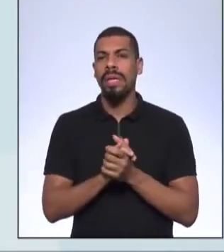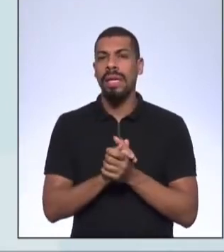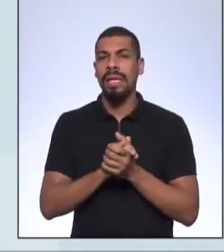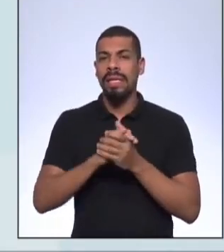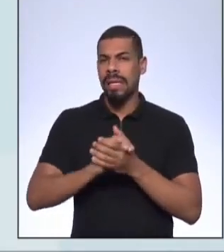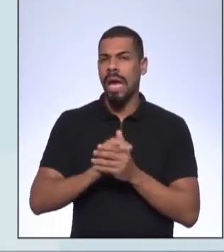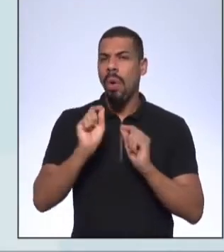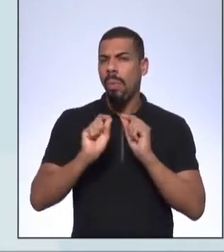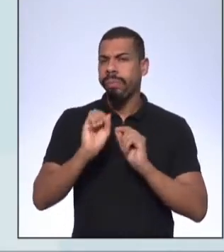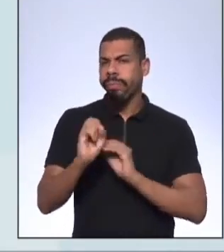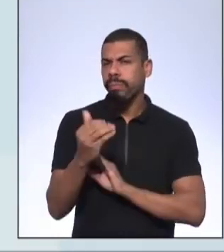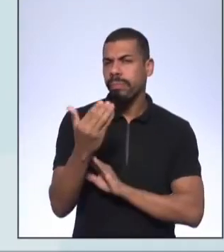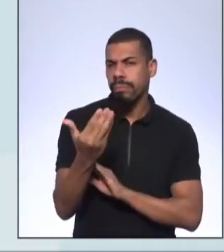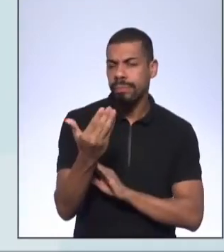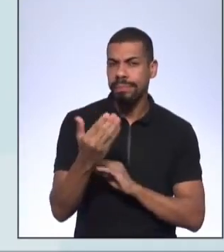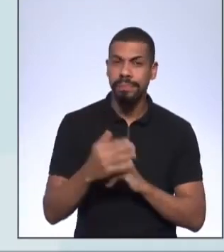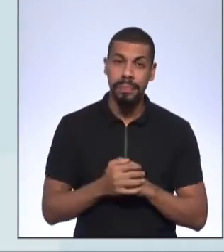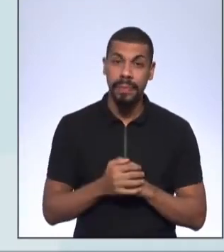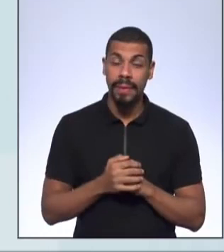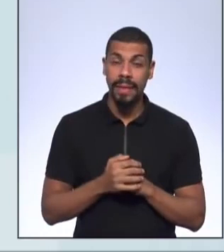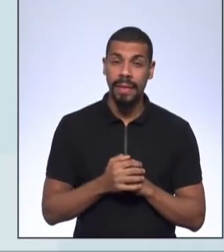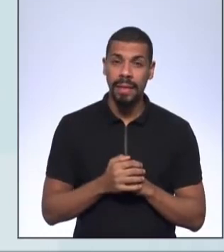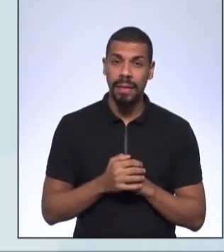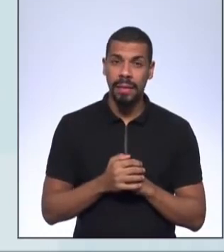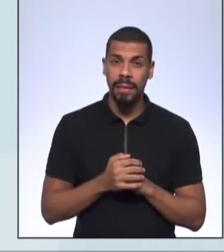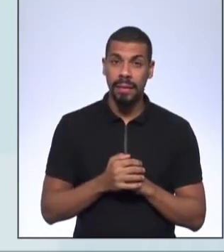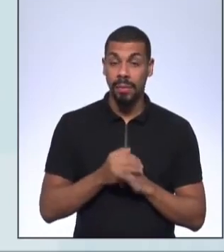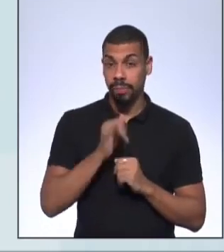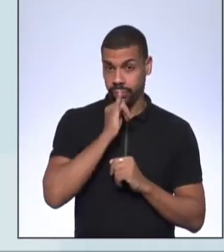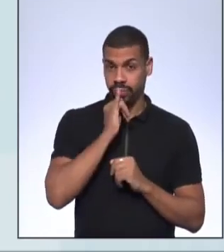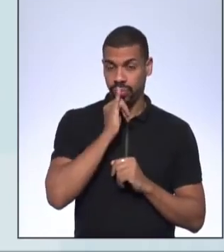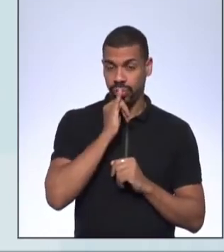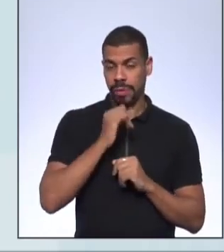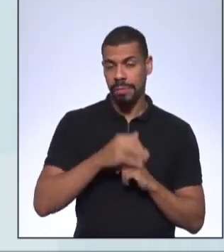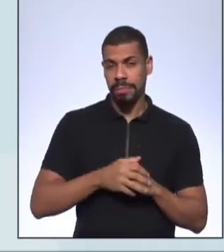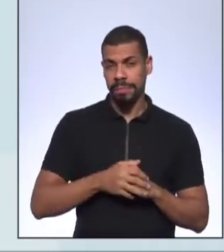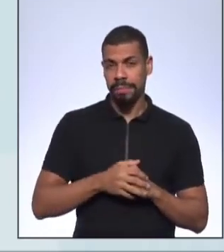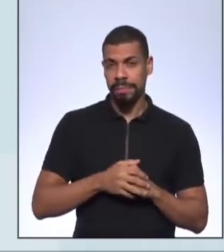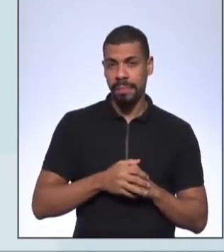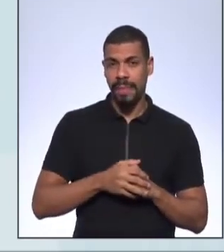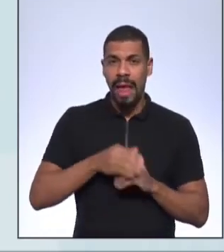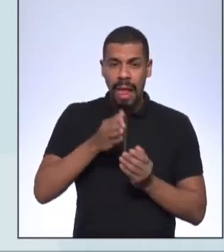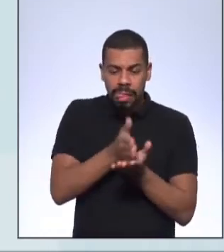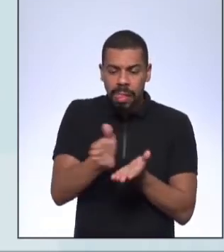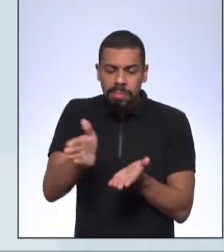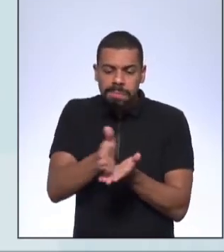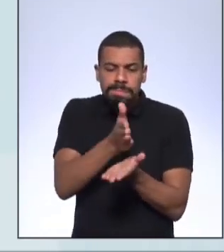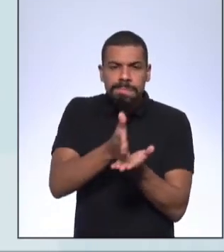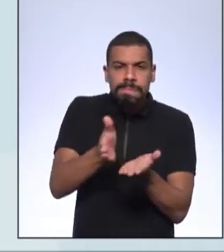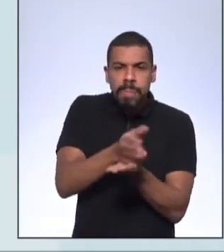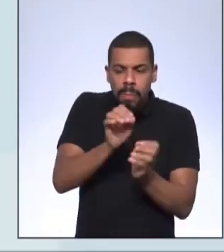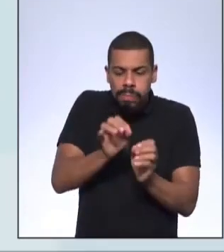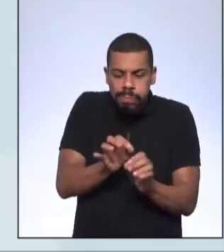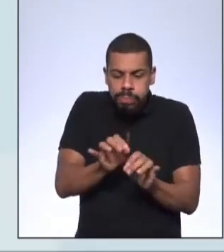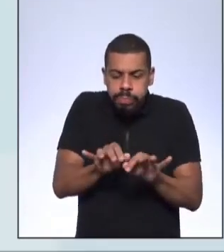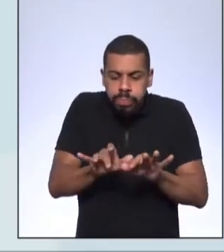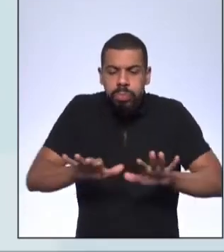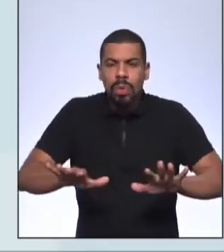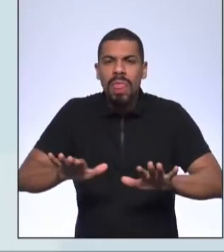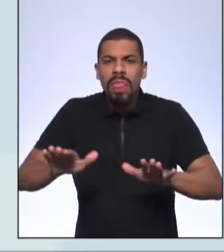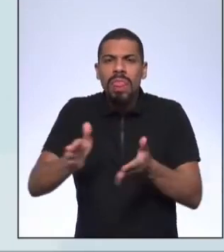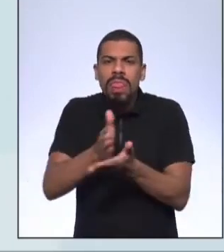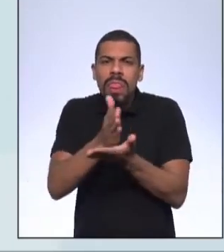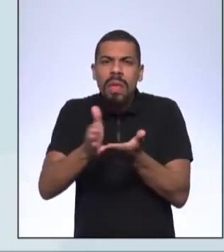membrana, de tal forma que ela vai começar a se dividir. Ok? E vai formar